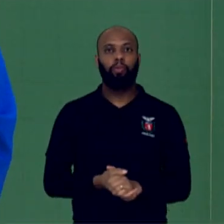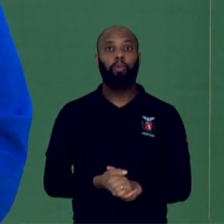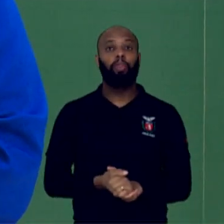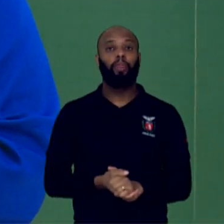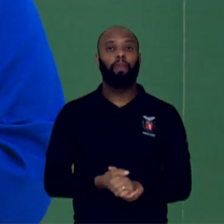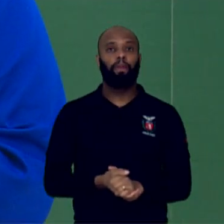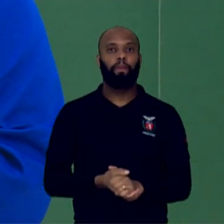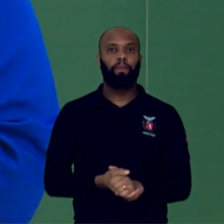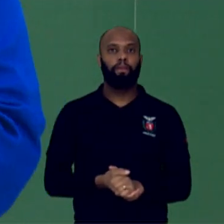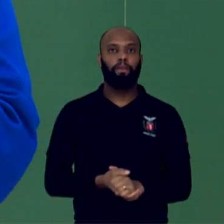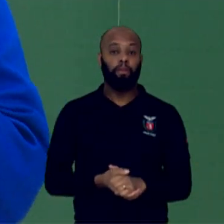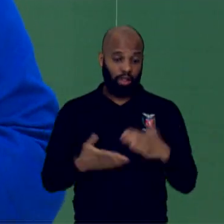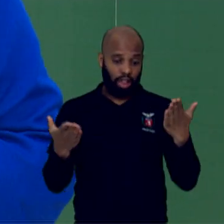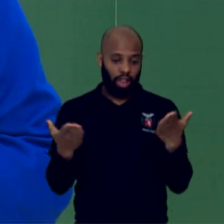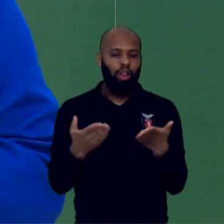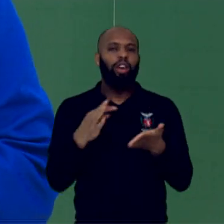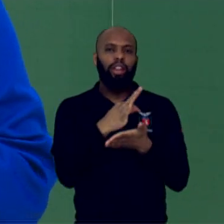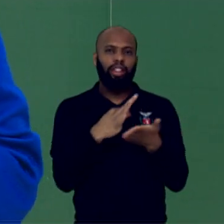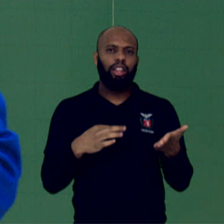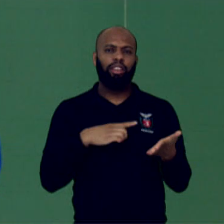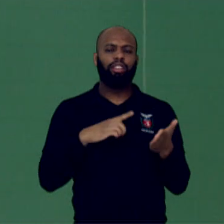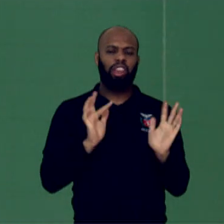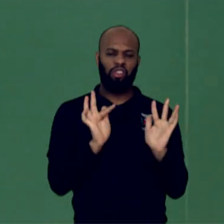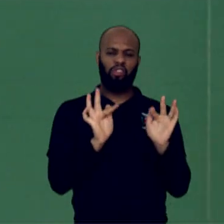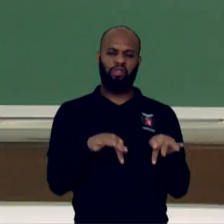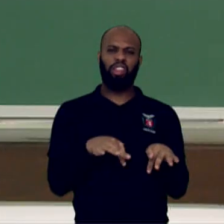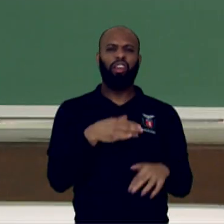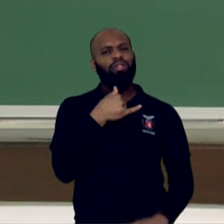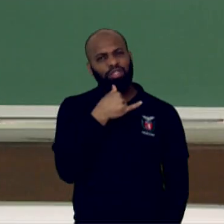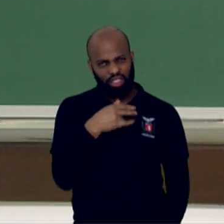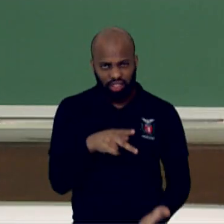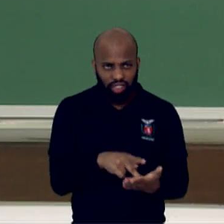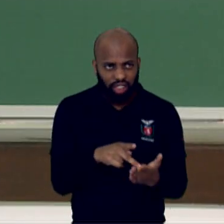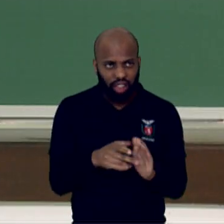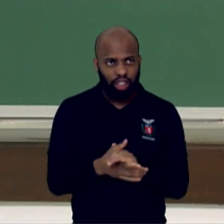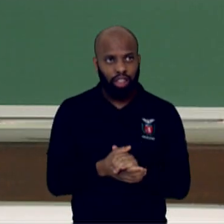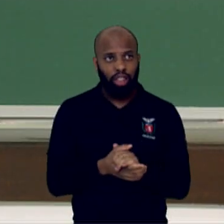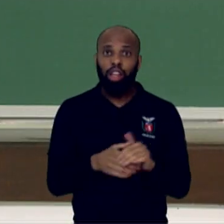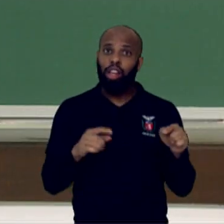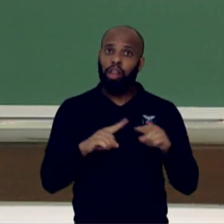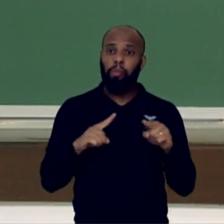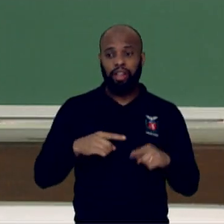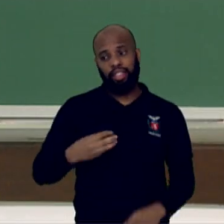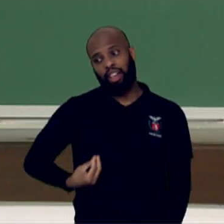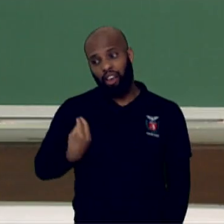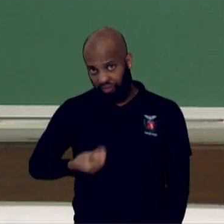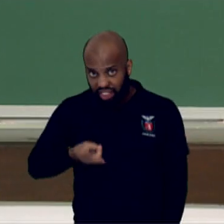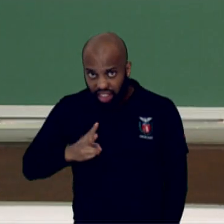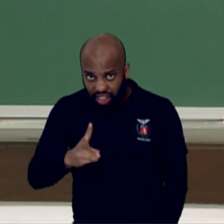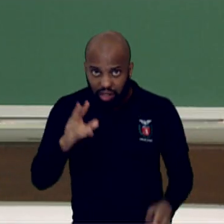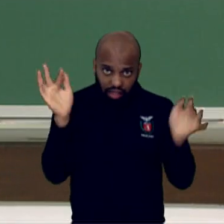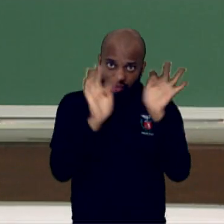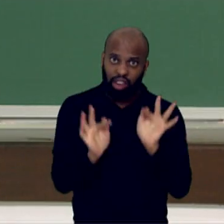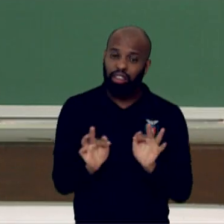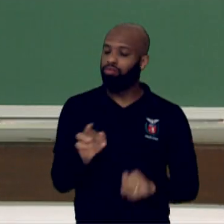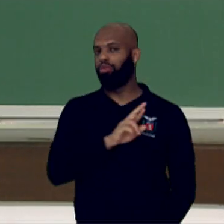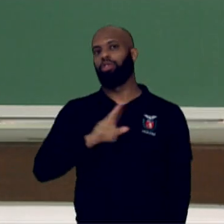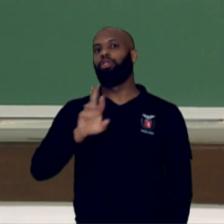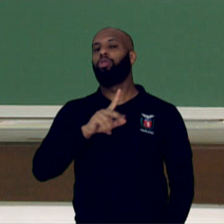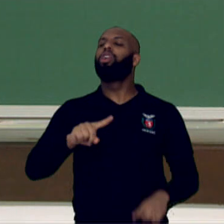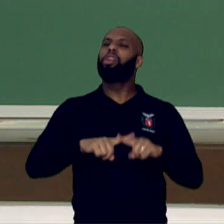E aí, esse texto tem um final um pouco triste, não é? Nem sempre a vida é alegre, mas vamos, pelo